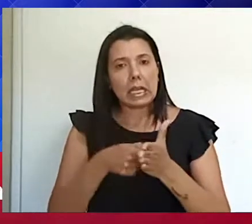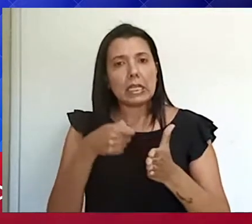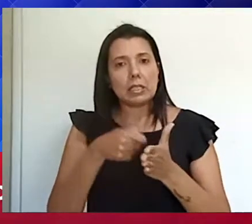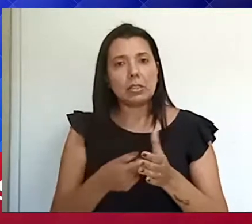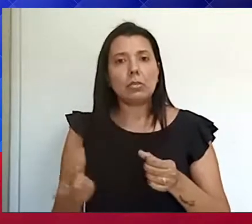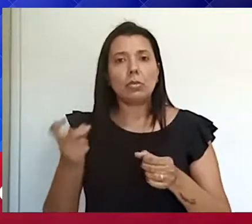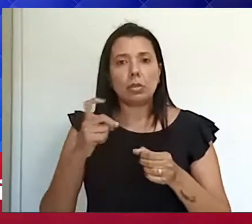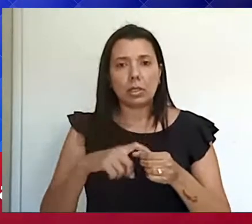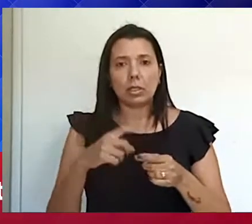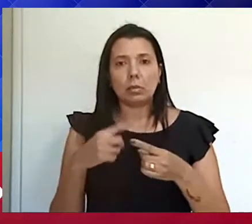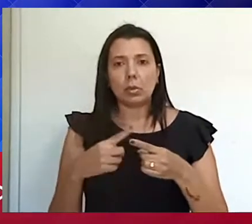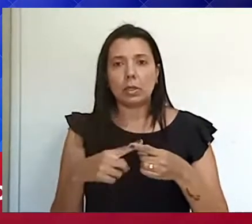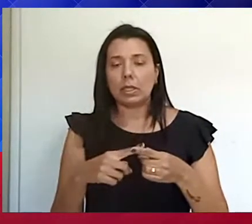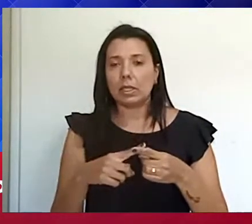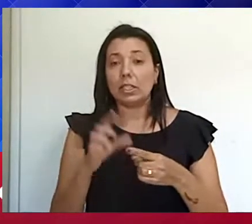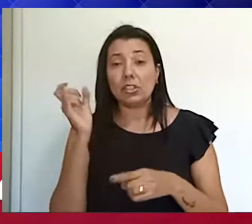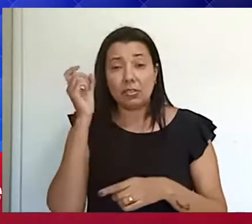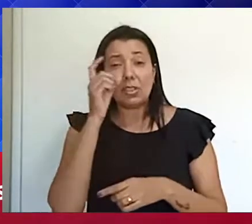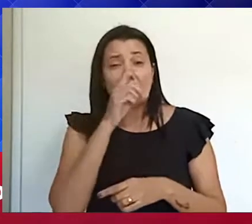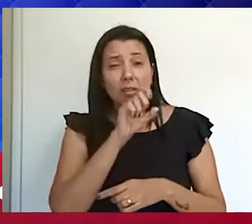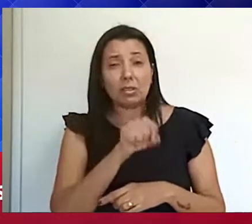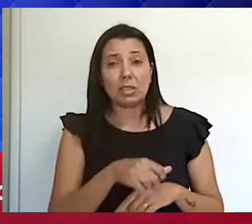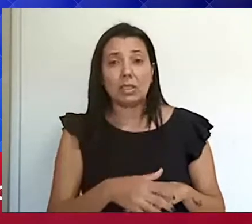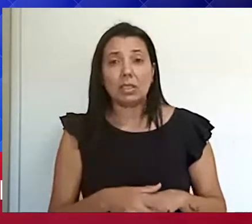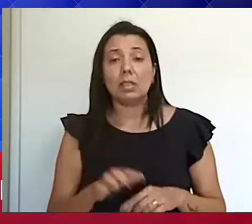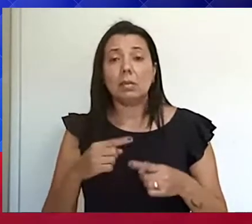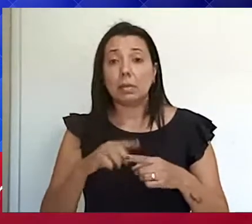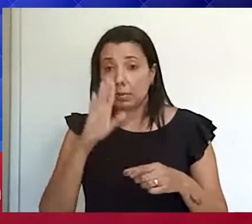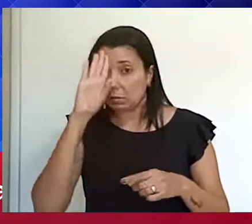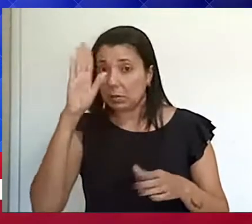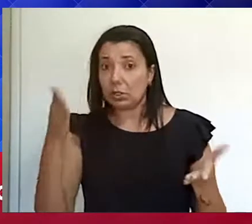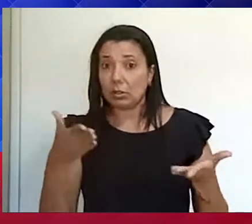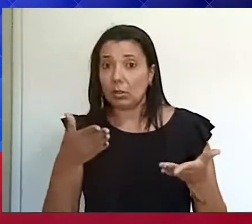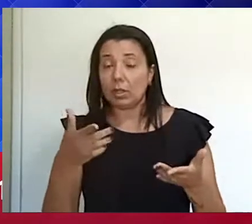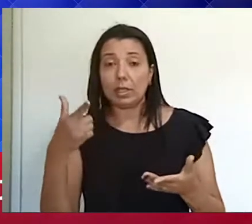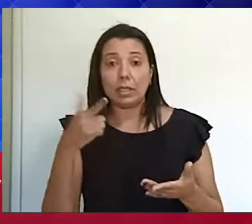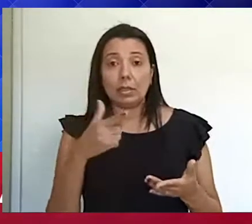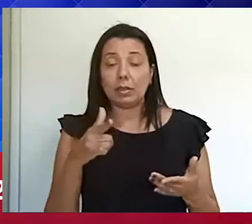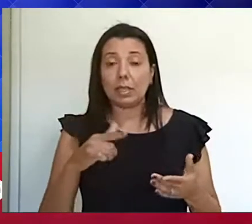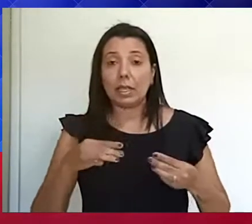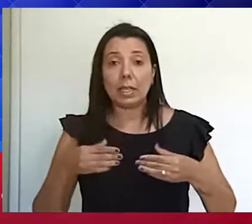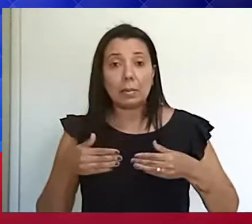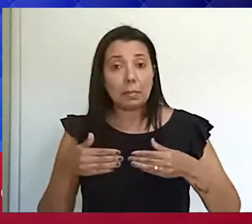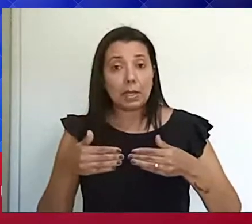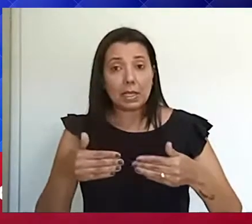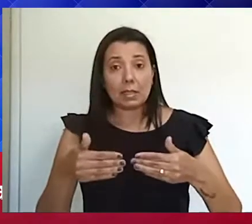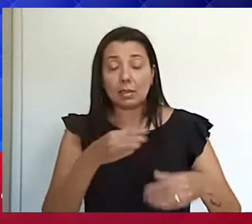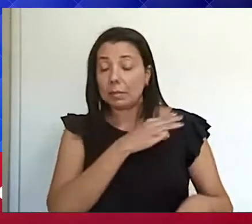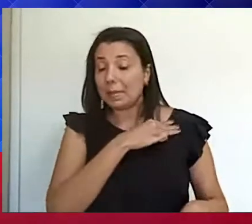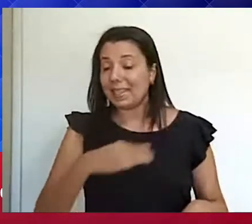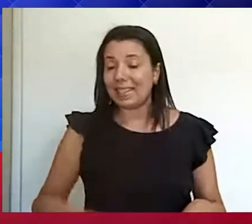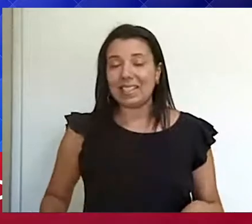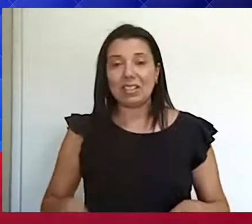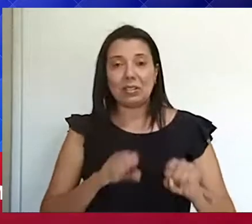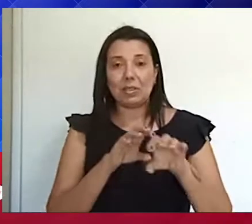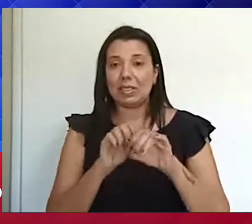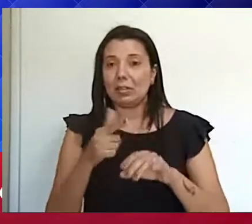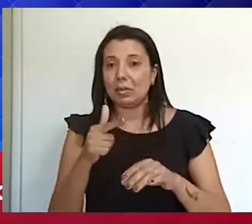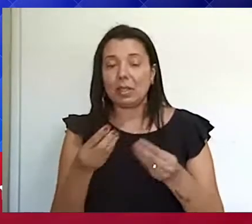porque não é fácil, né? E principalmente nesse momento onde a gente não tem ministro da educação, não temos amparo, os